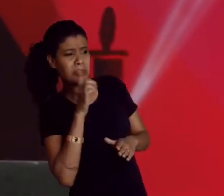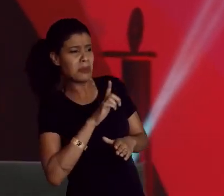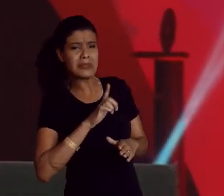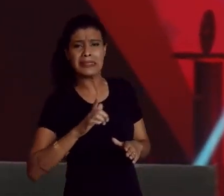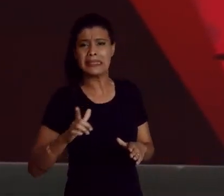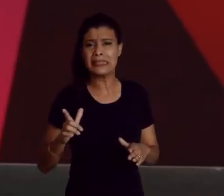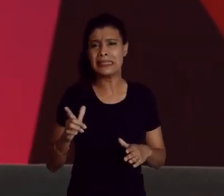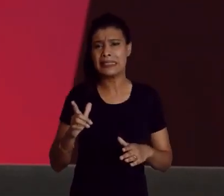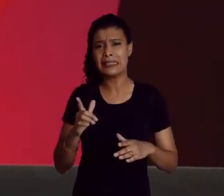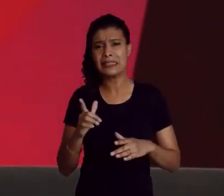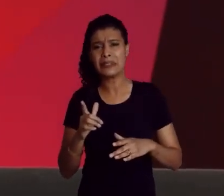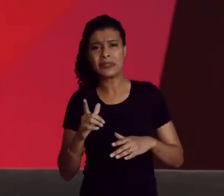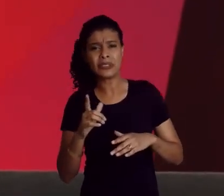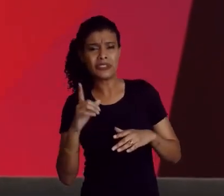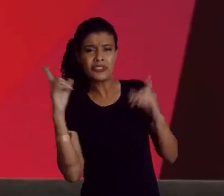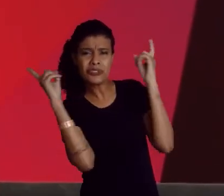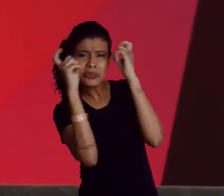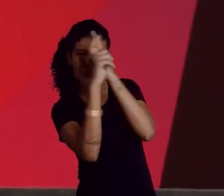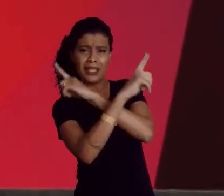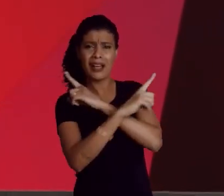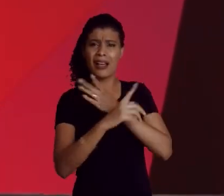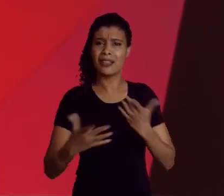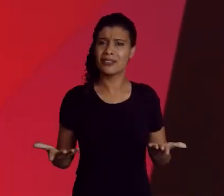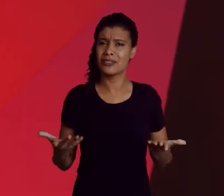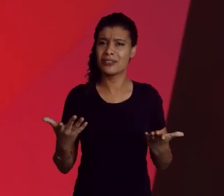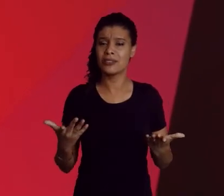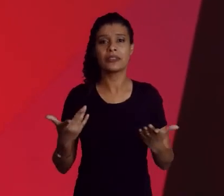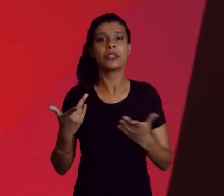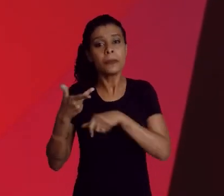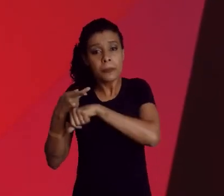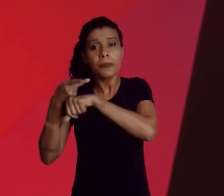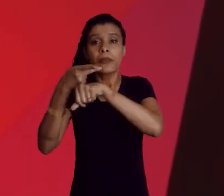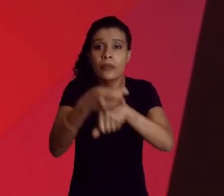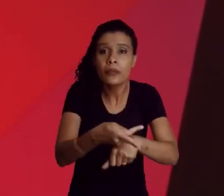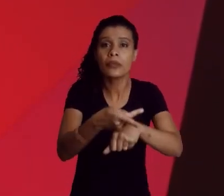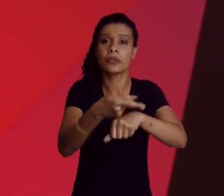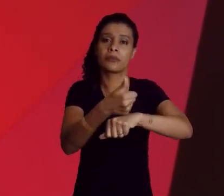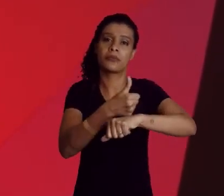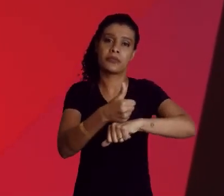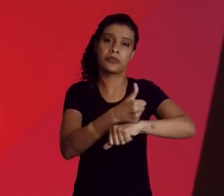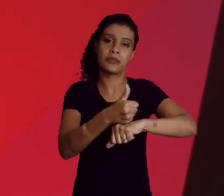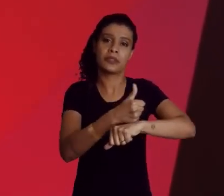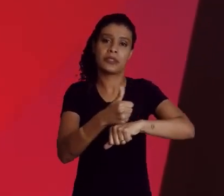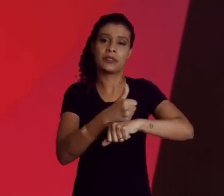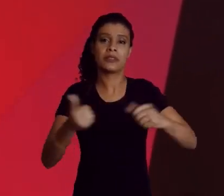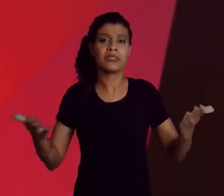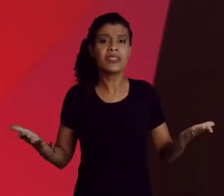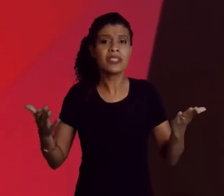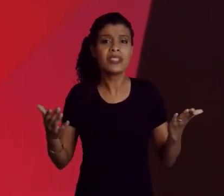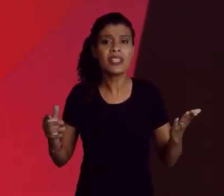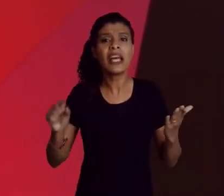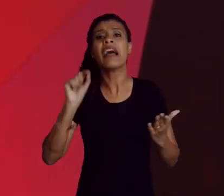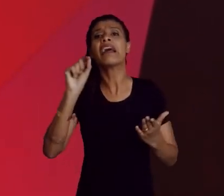gente, imagina, quem tem problema é só buscar alguém que possa te ajudar. Por que, gente, não teve, não tem, quem não passou